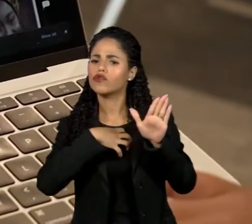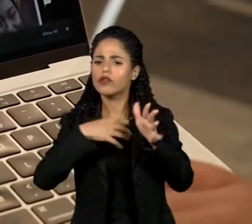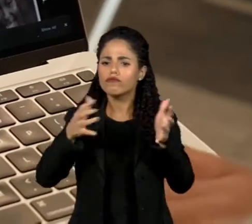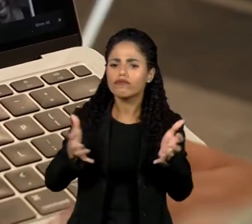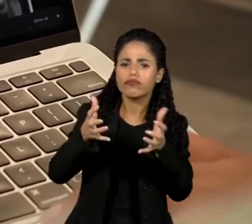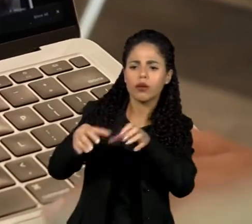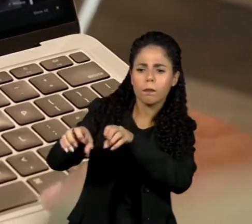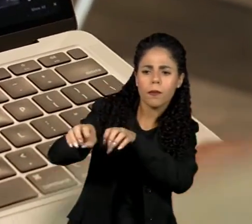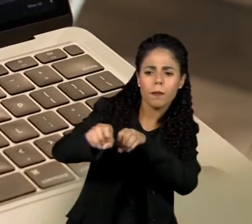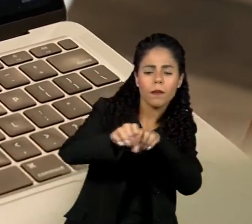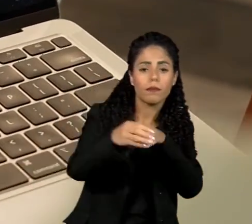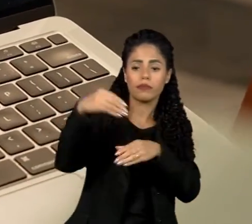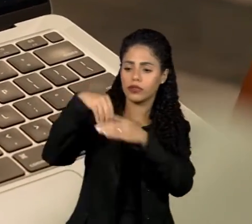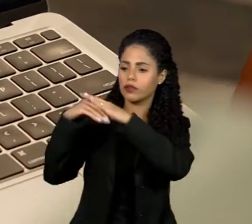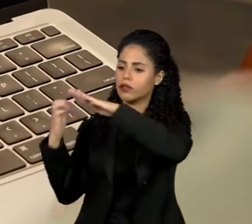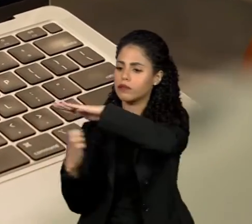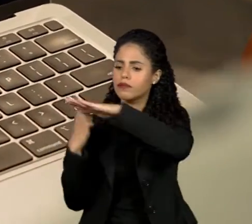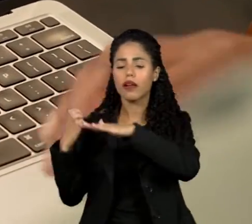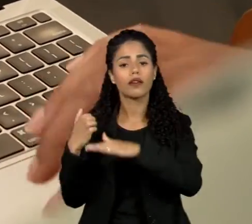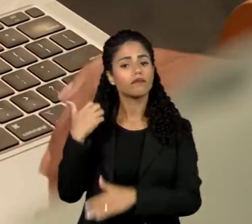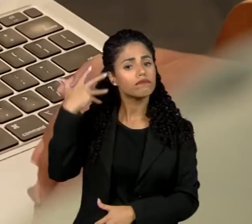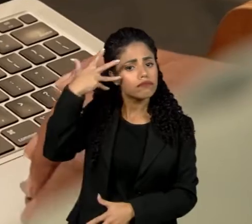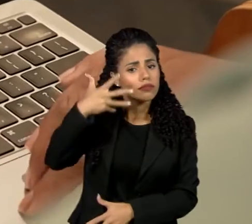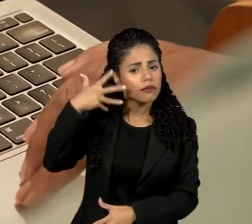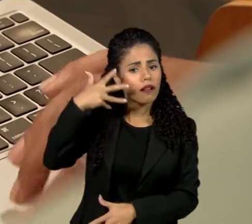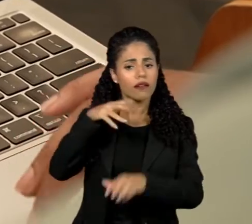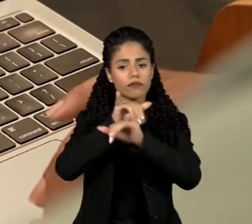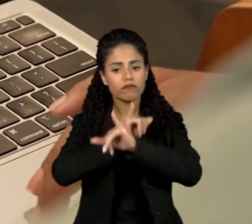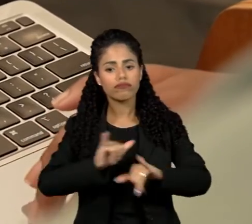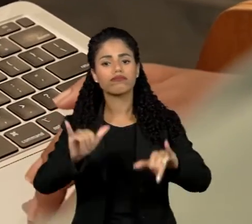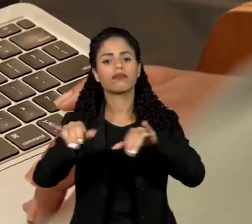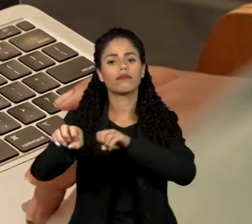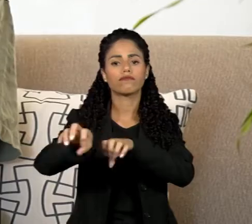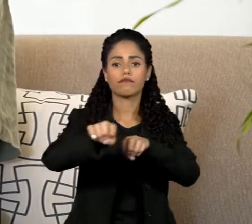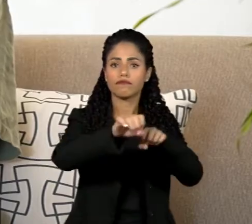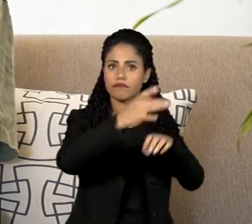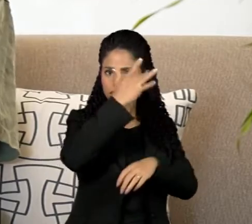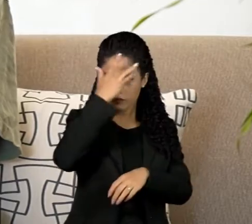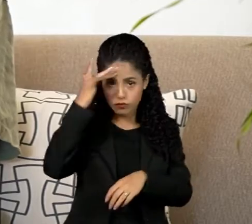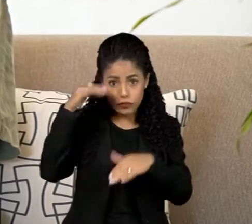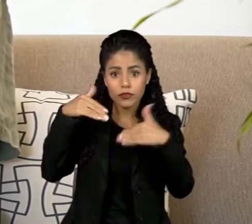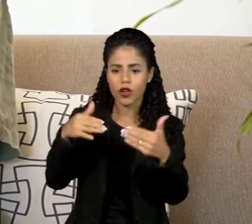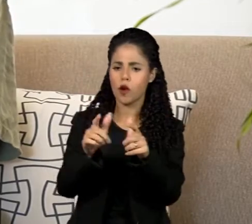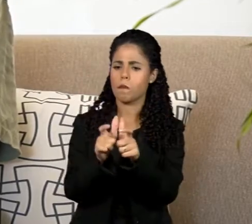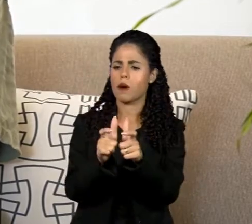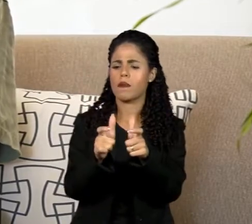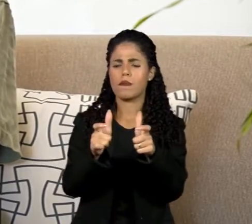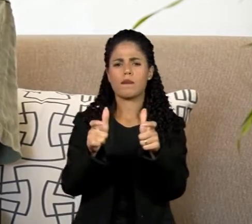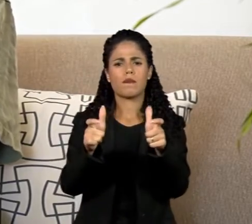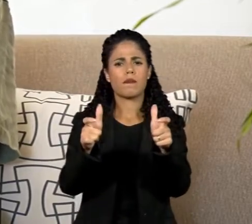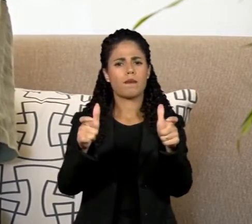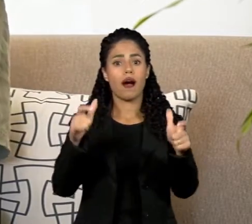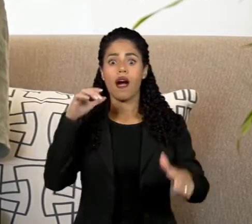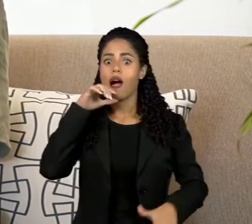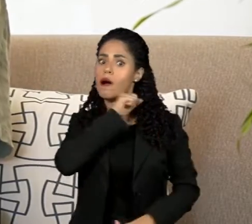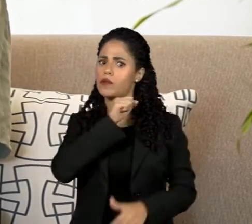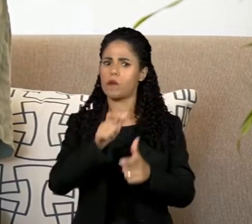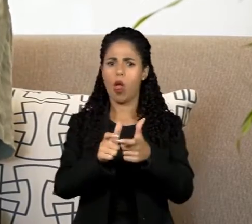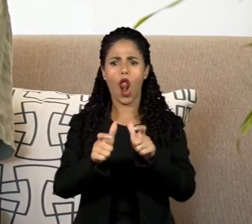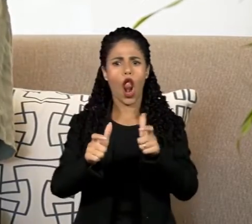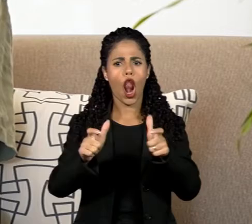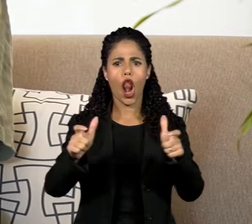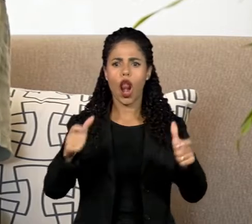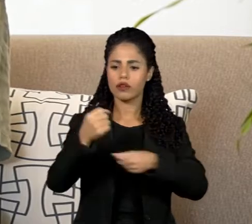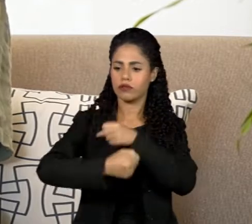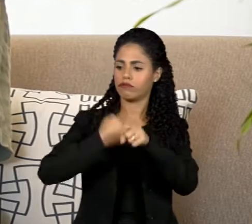nas empresas, fazendo palestra dentro desse conteúdo. Então, é um mercado que está crescendo muito e muito rápido. Ano